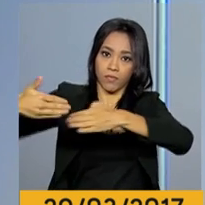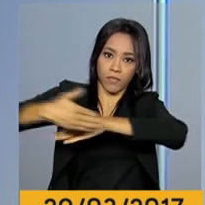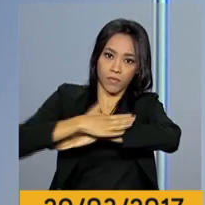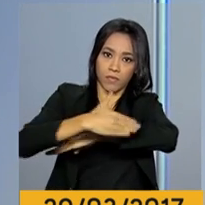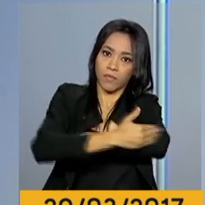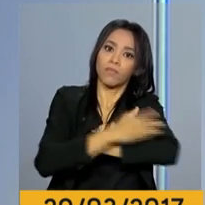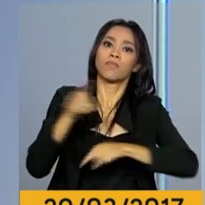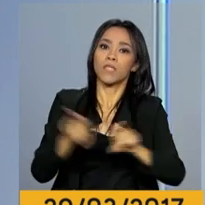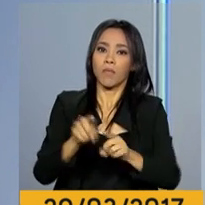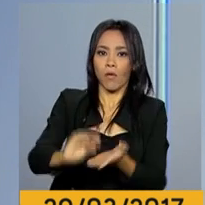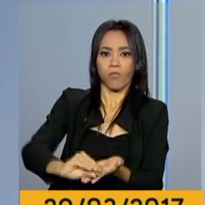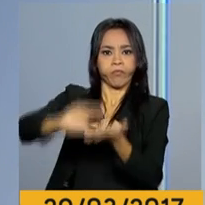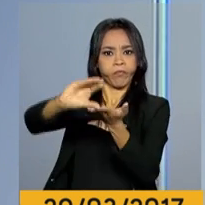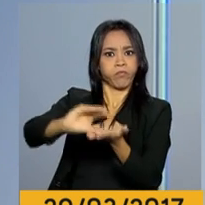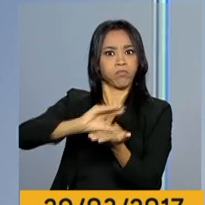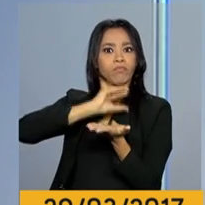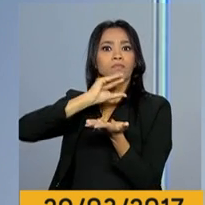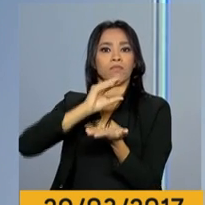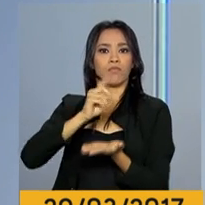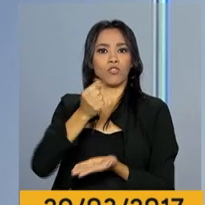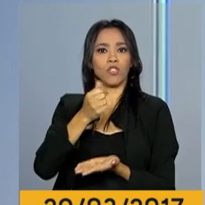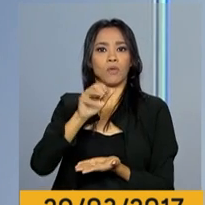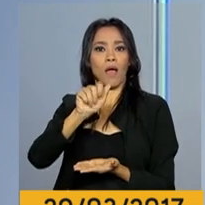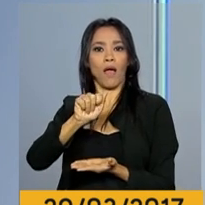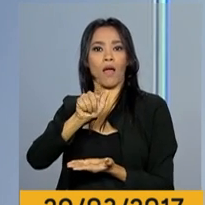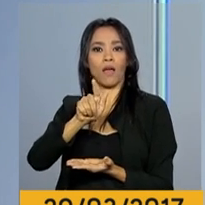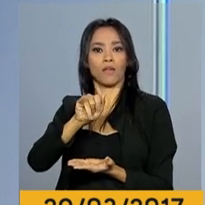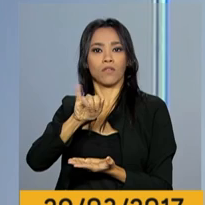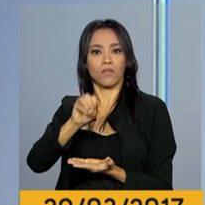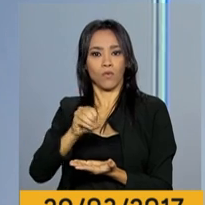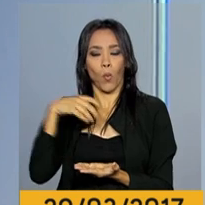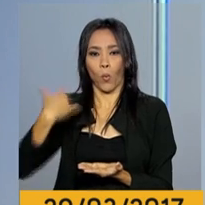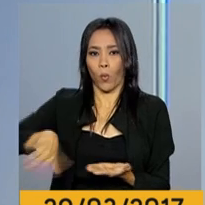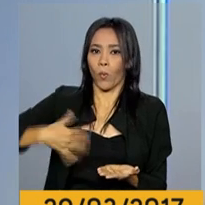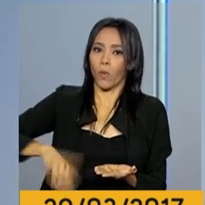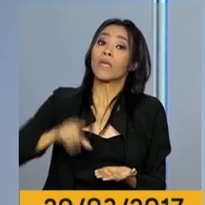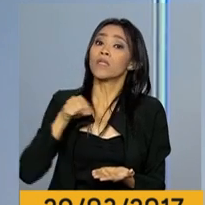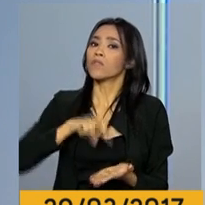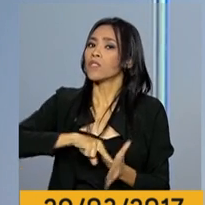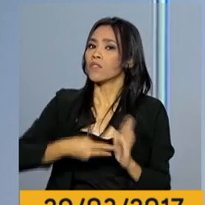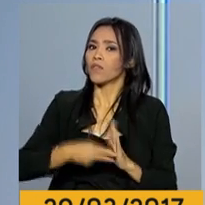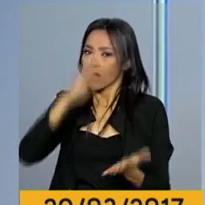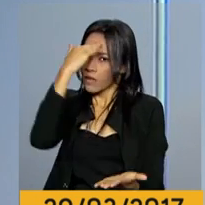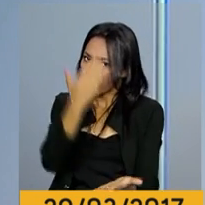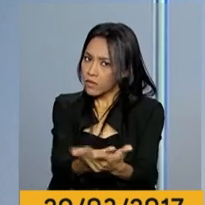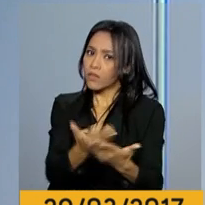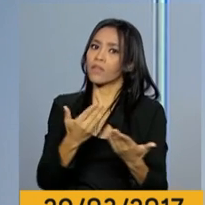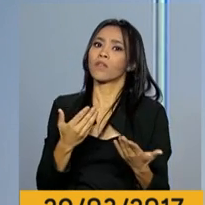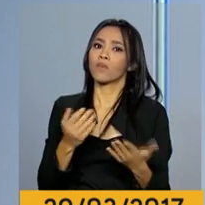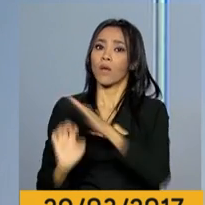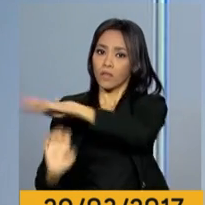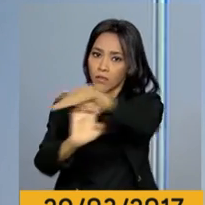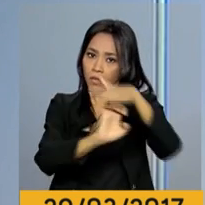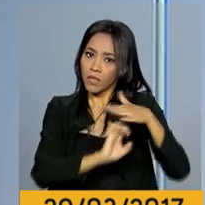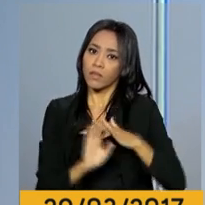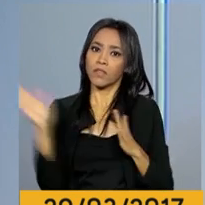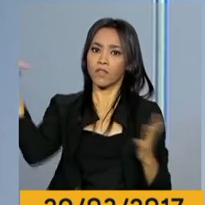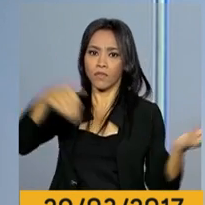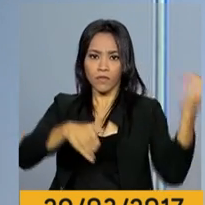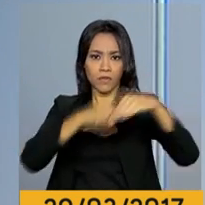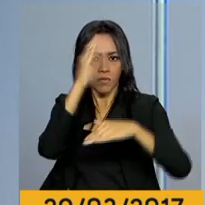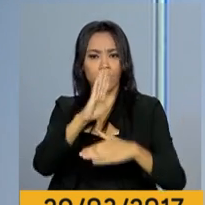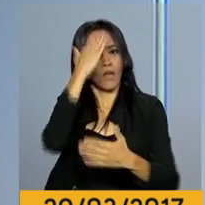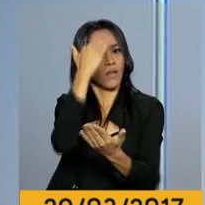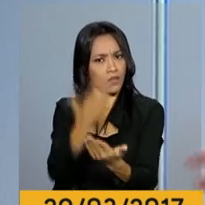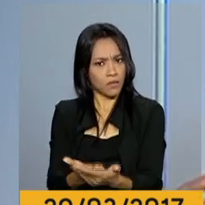extraordinário o que significa exatamente a crença a credibilidade ea confiança dos investidores nos destinos do país